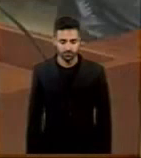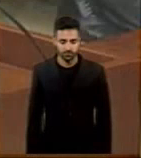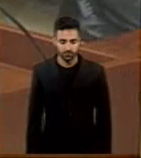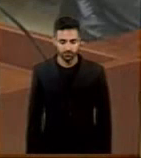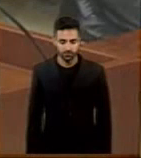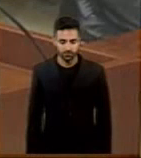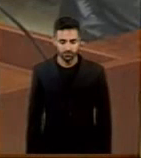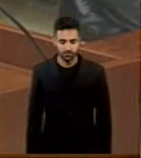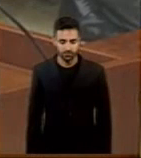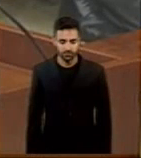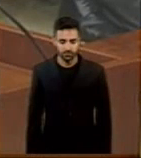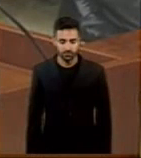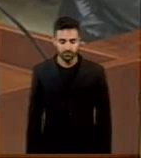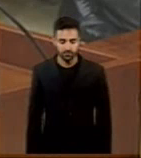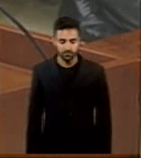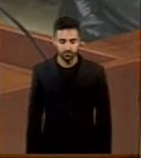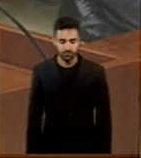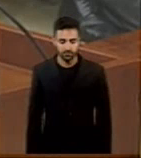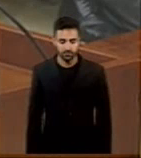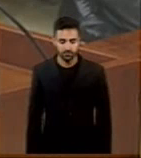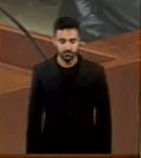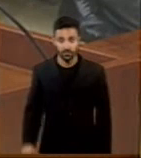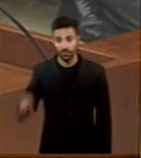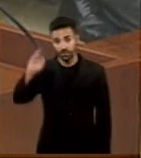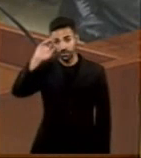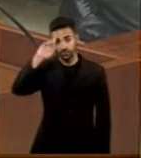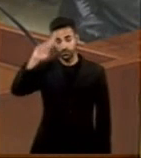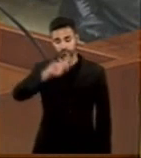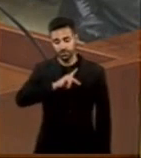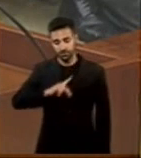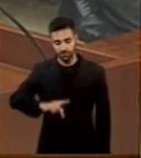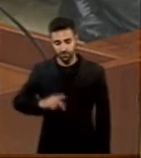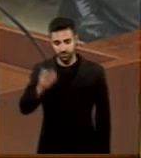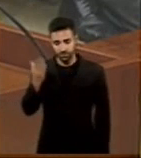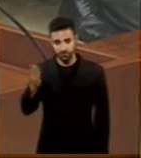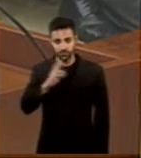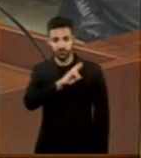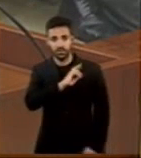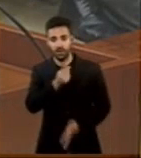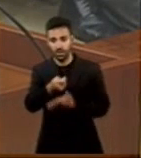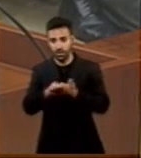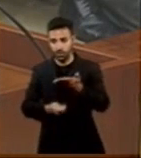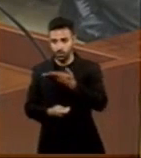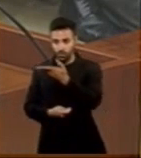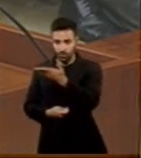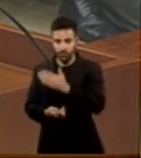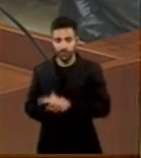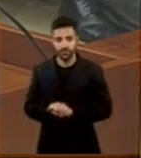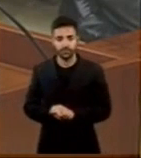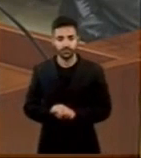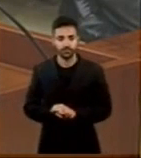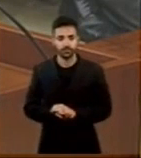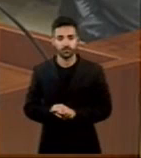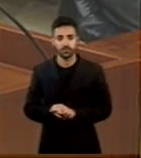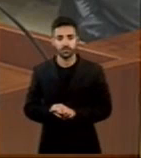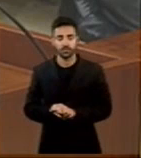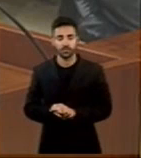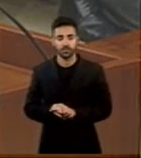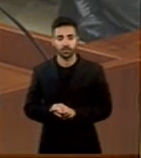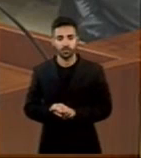Senhor presidente, representante do senhor relator, principalmente, que está com o nosso processo na